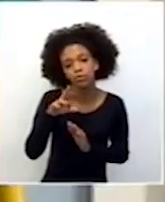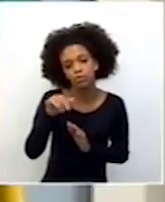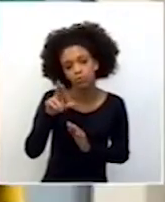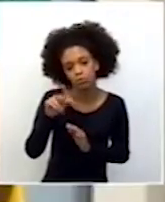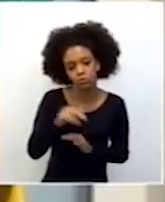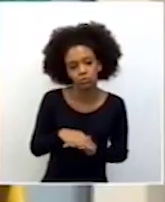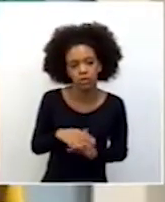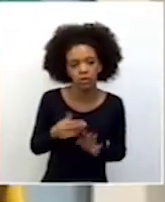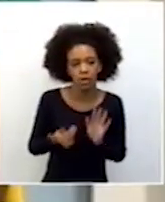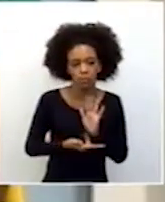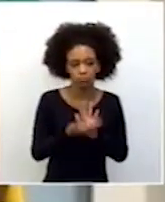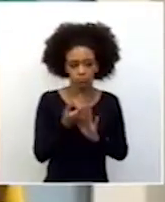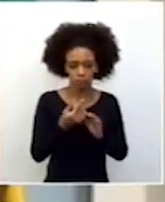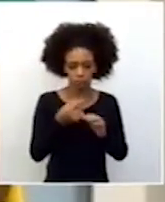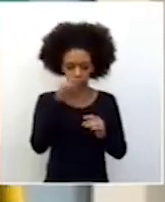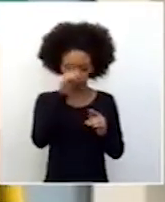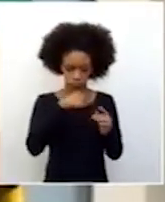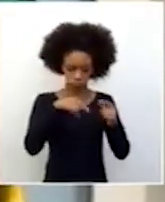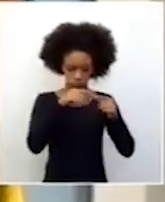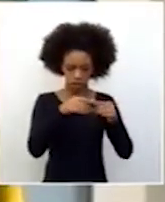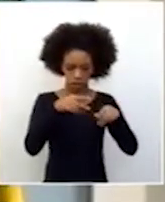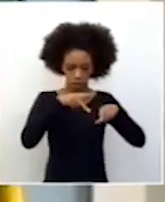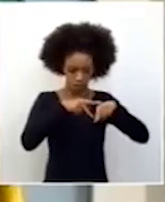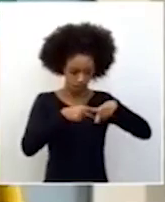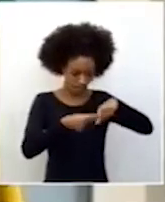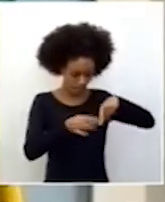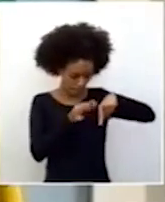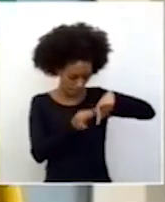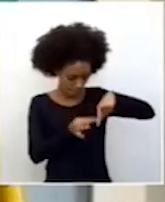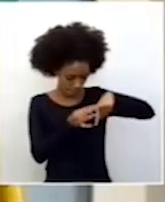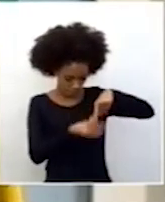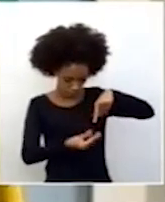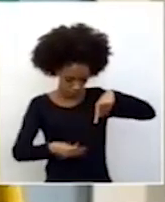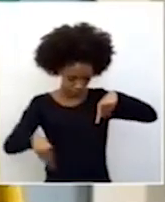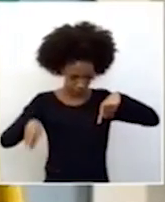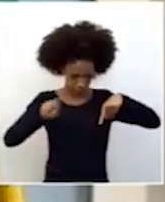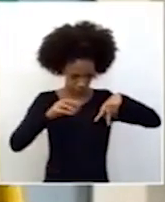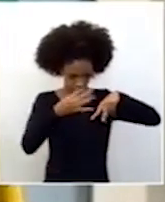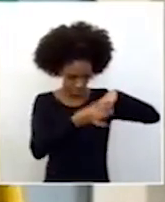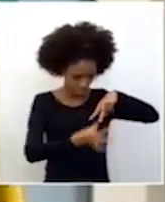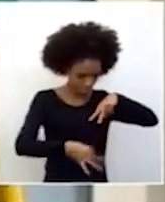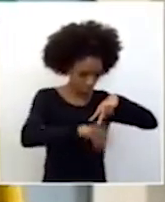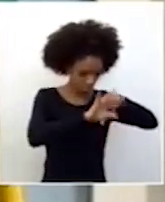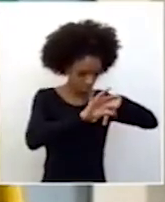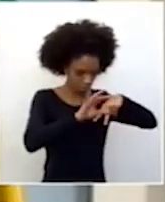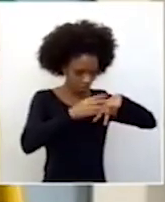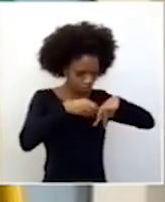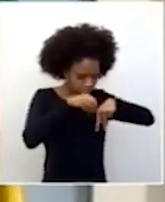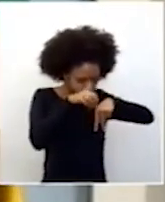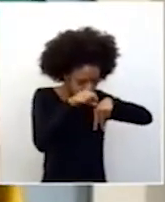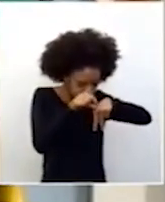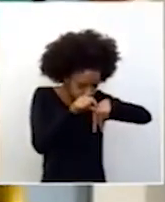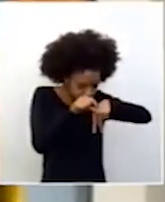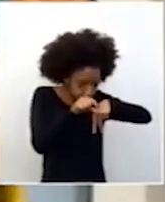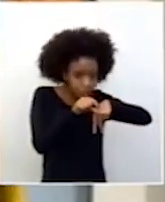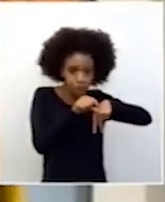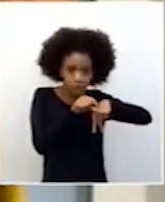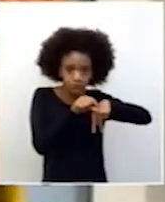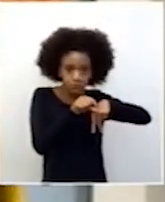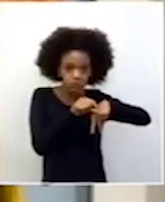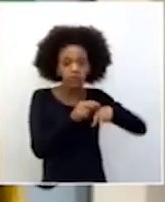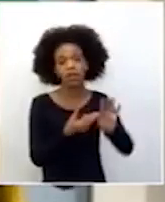Abapuru com uma perna enorme, mãos enormes e a cabecinha bem pequenininha. Ali diz que é o brasileiro